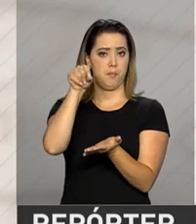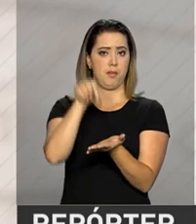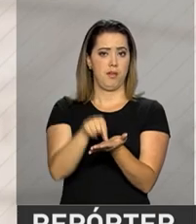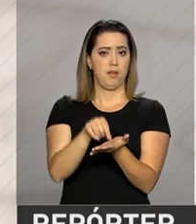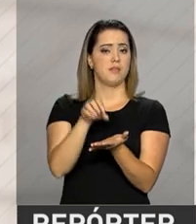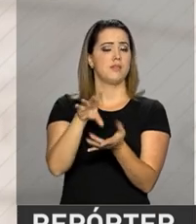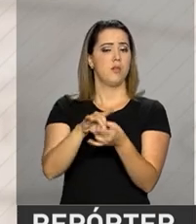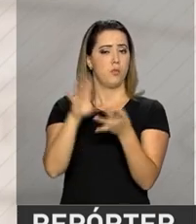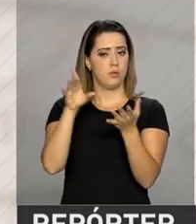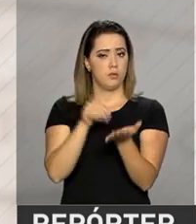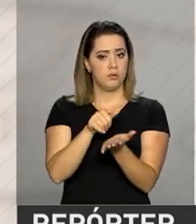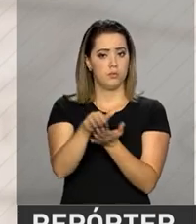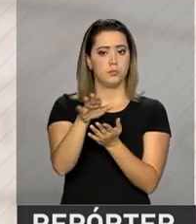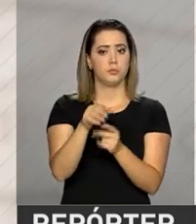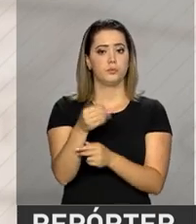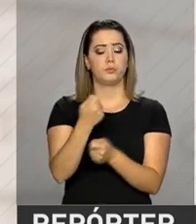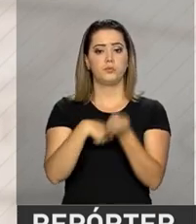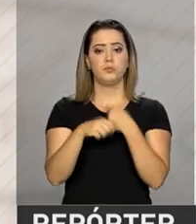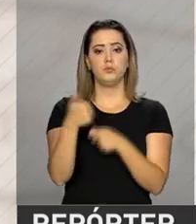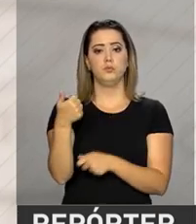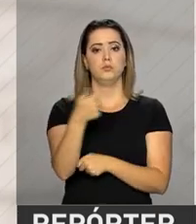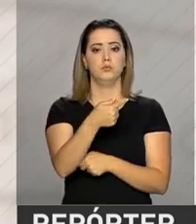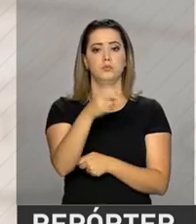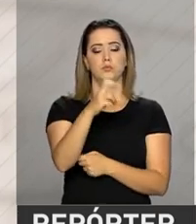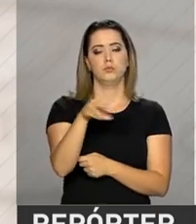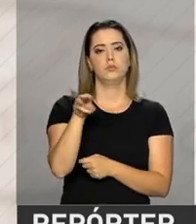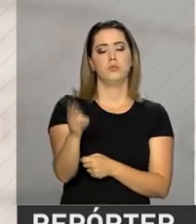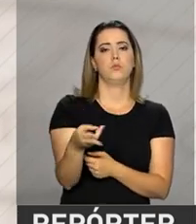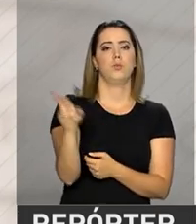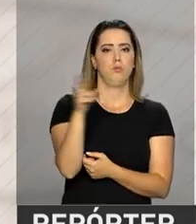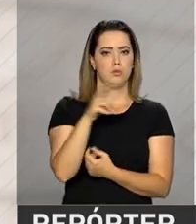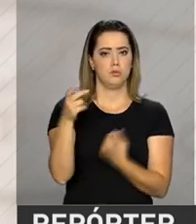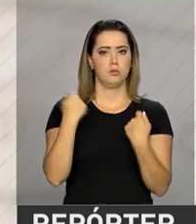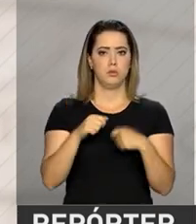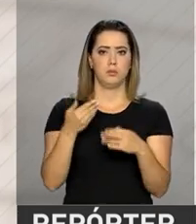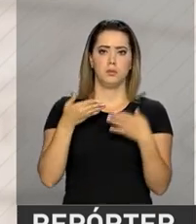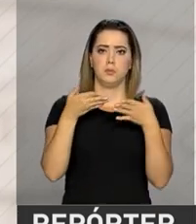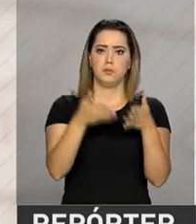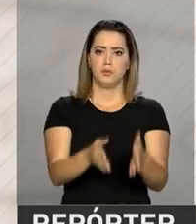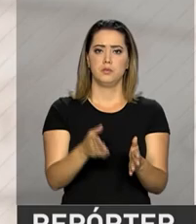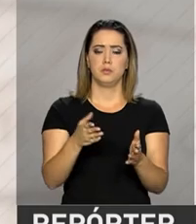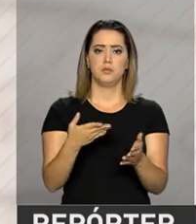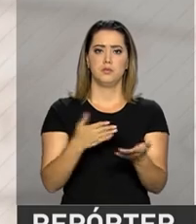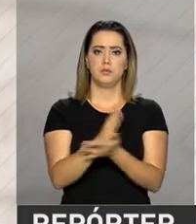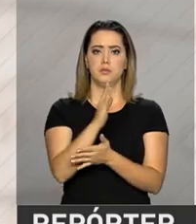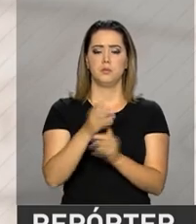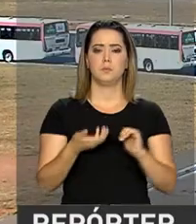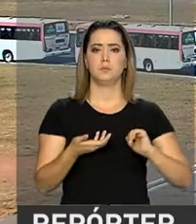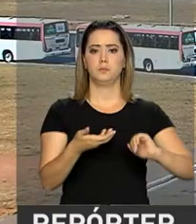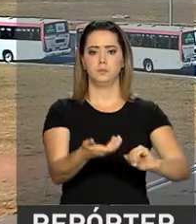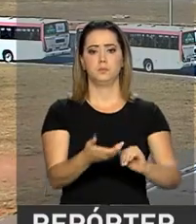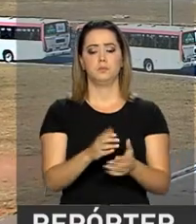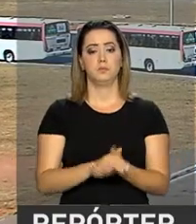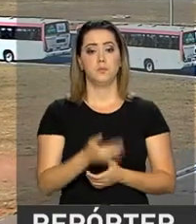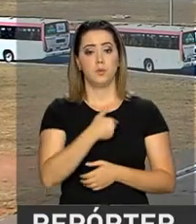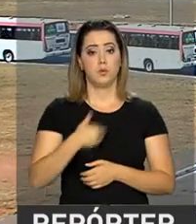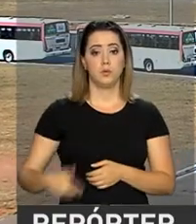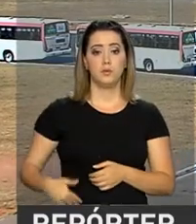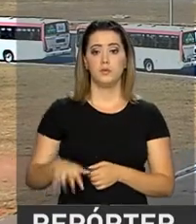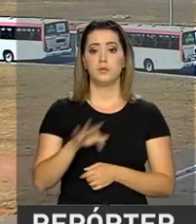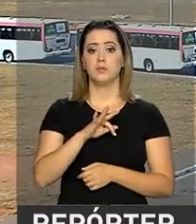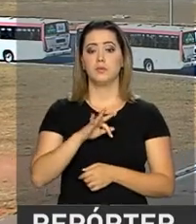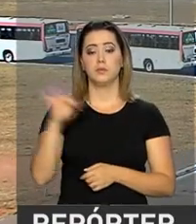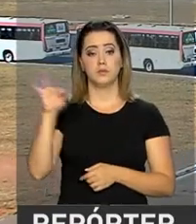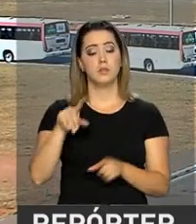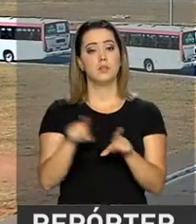milhões de reais essas medidas também devem passar pela aprovação do congresso nacional o governo anunciou ainda